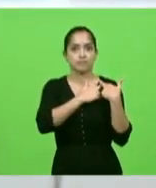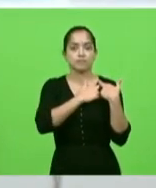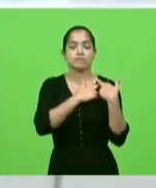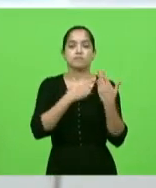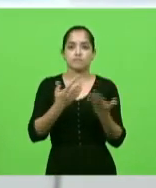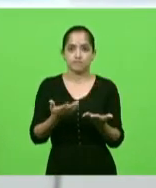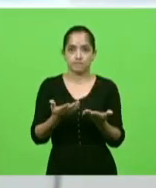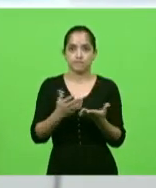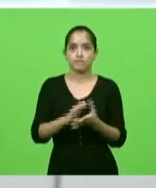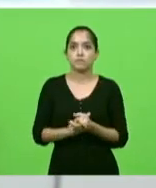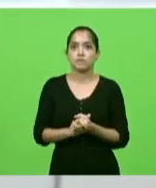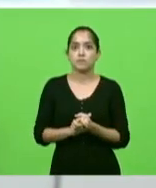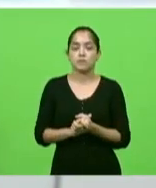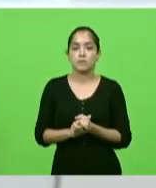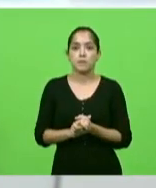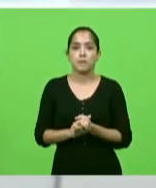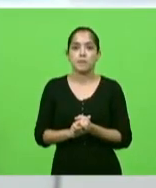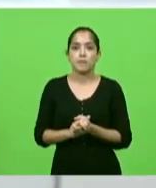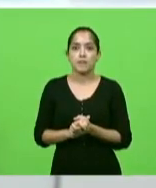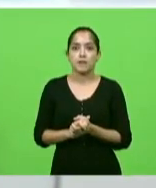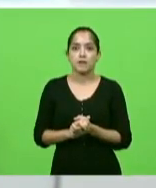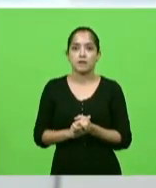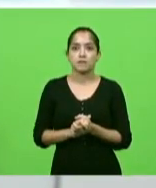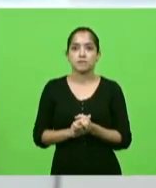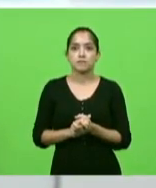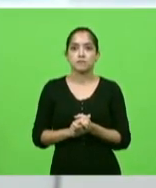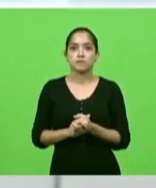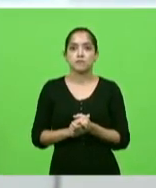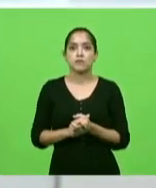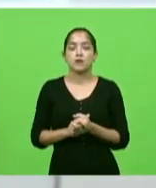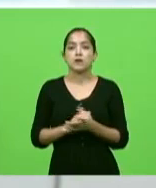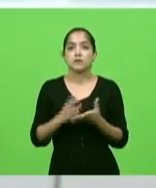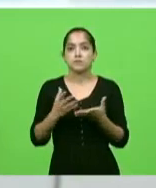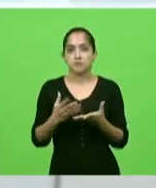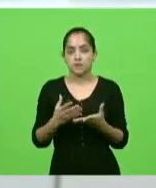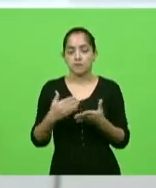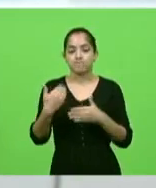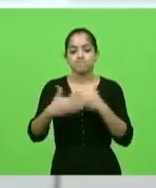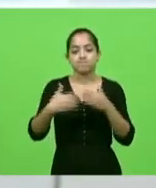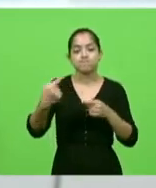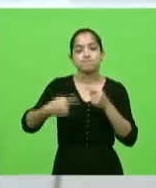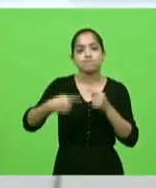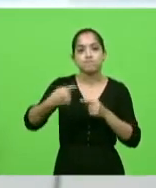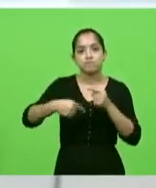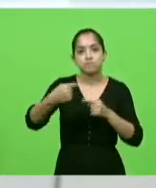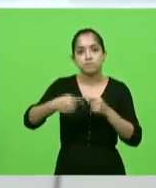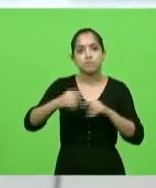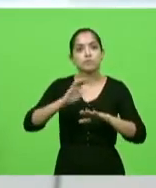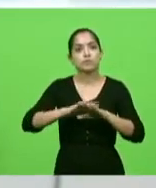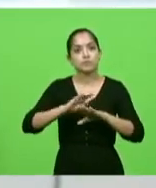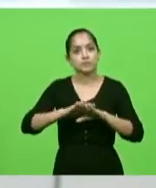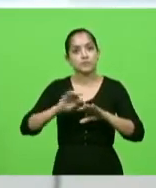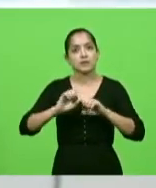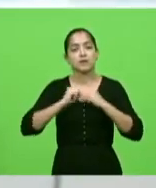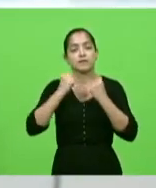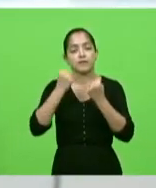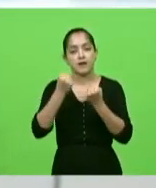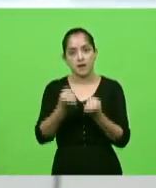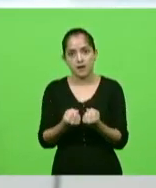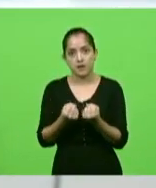tem Deveras adotados a repressão das infrações políticas é tarefa árdua